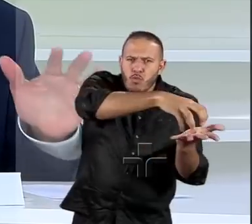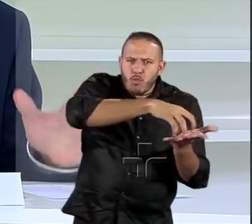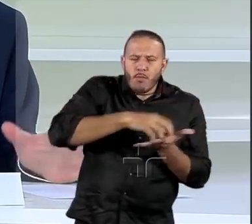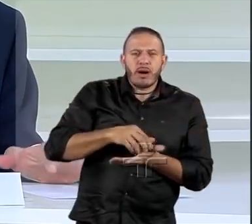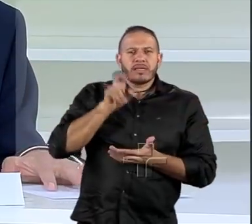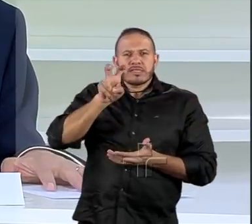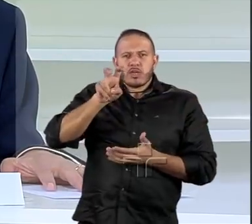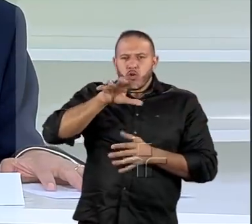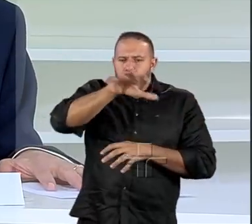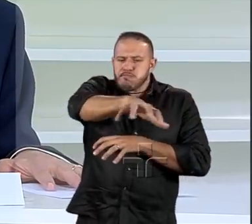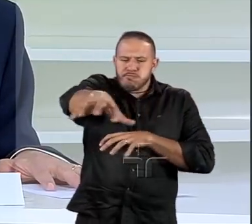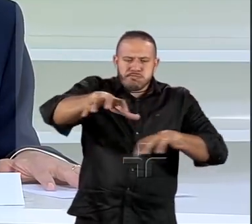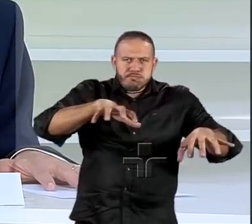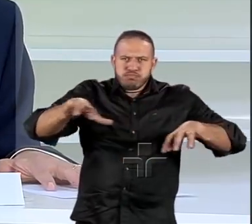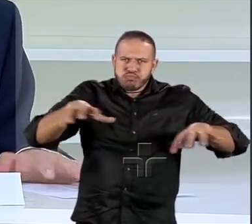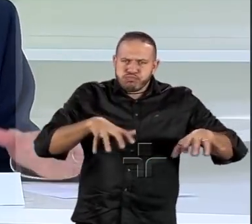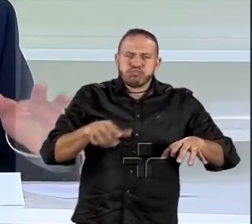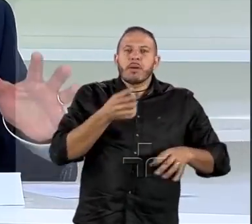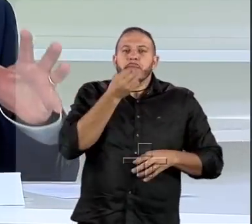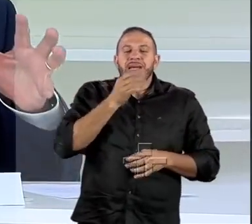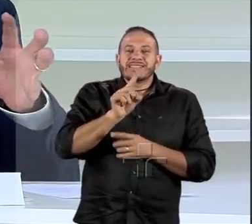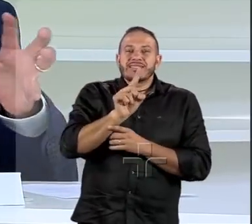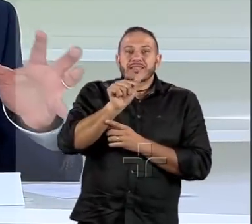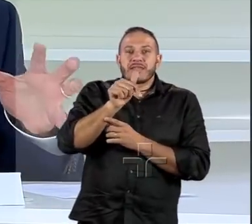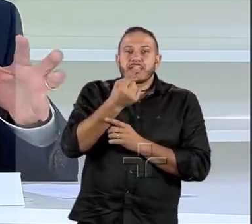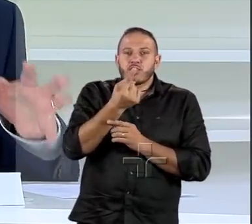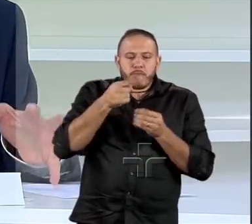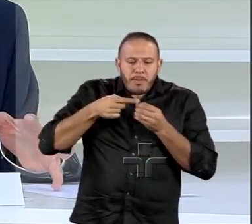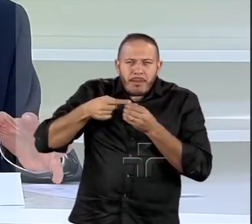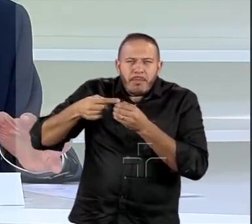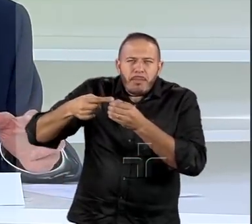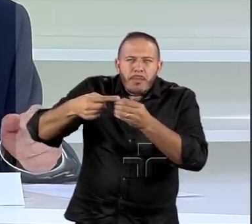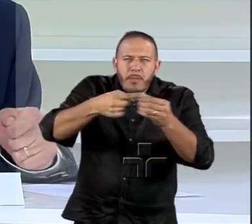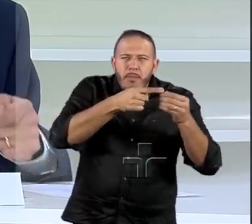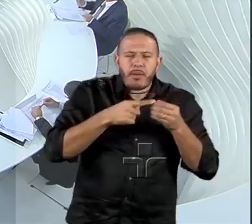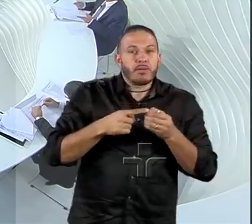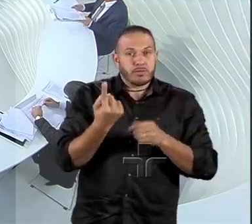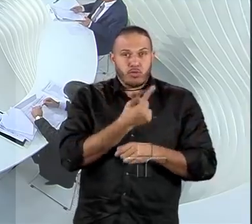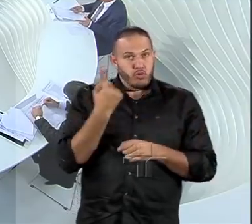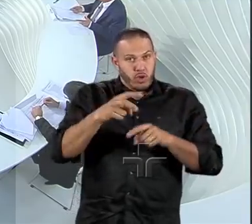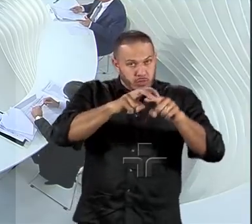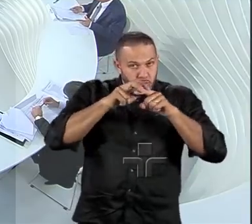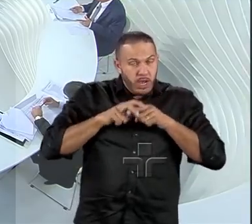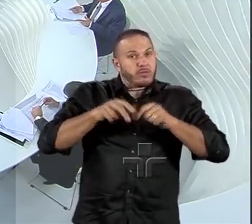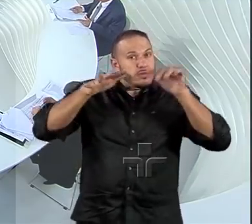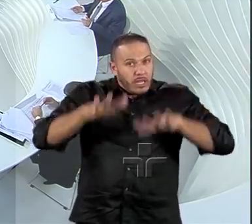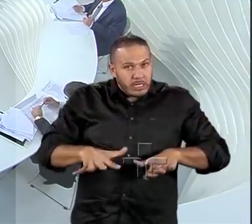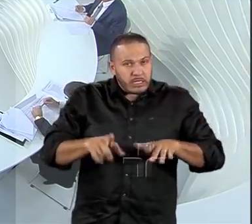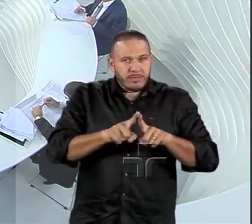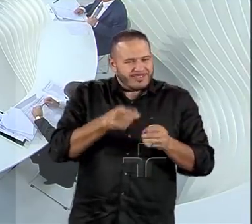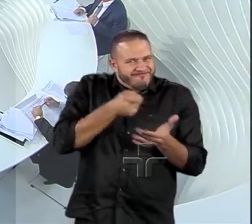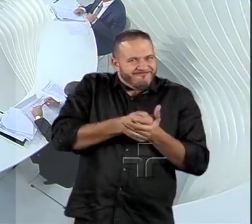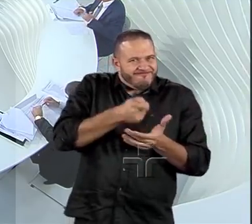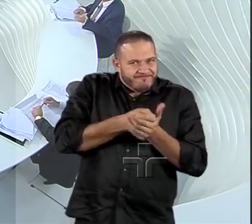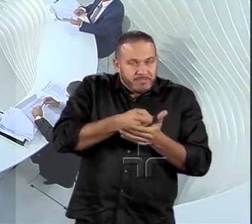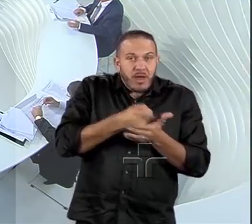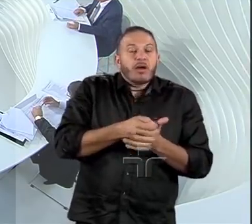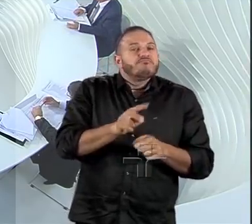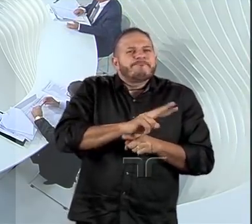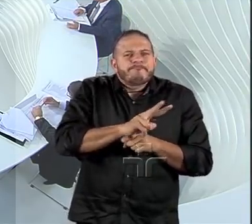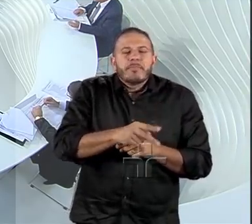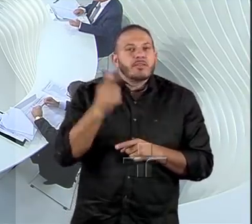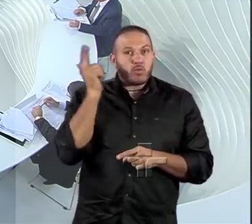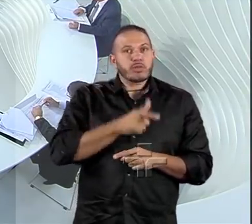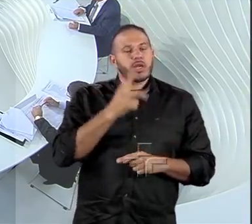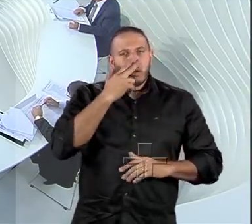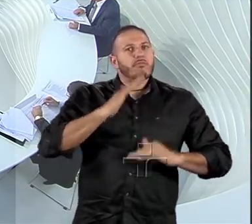regiões, beneficiando 71 municípios. Então, nós, a despeito da crise e do rigor fiscal, nós conseguimos